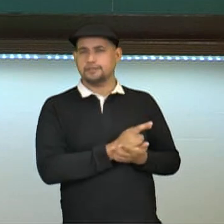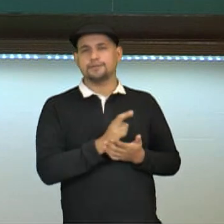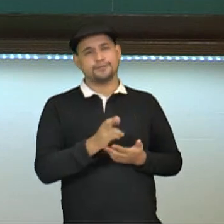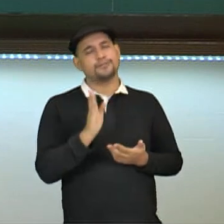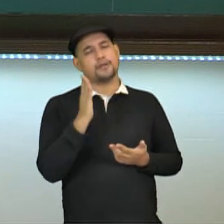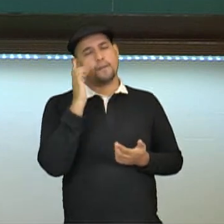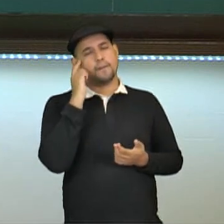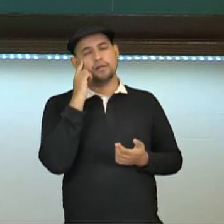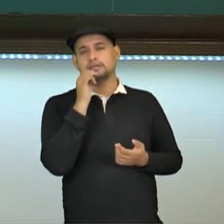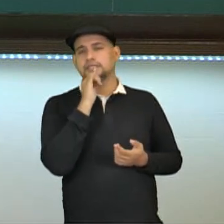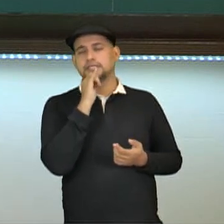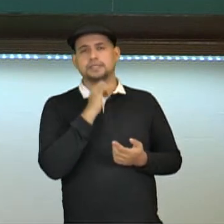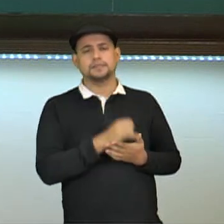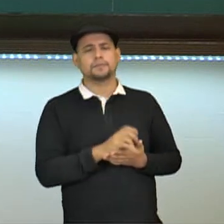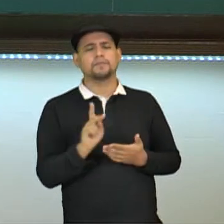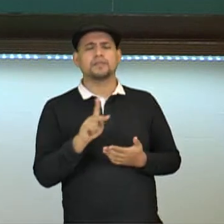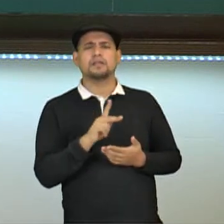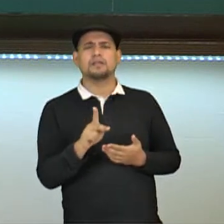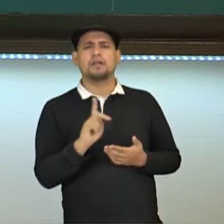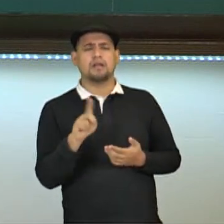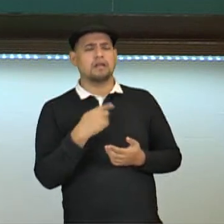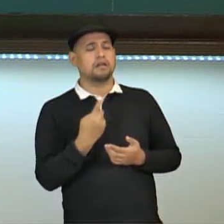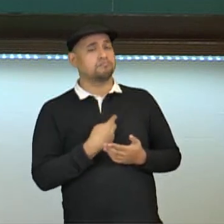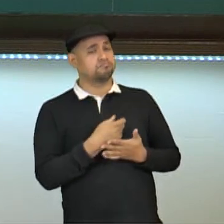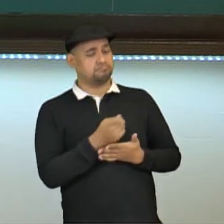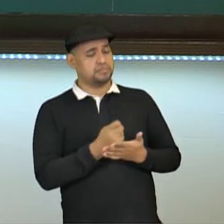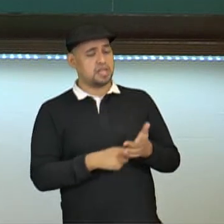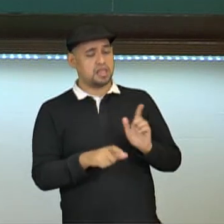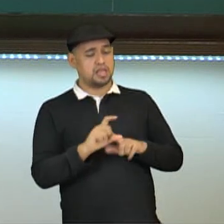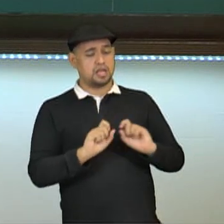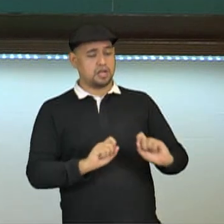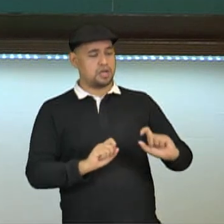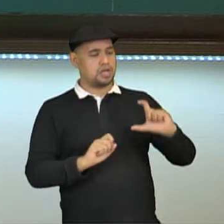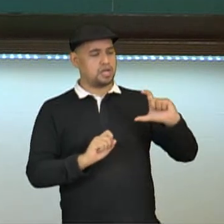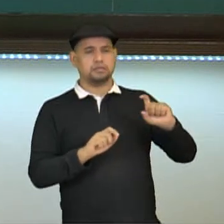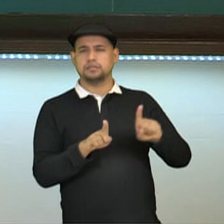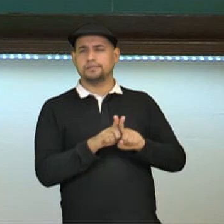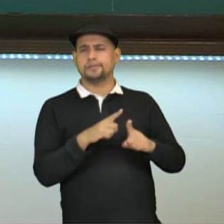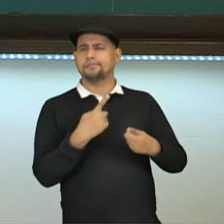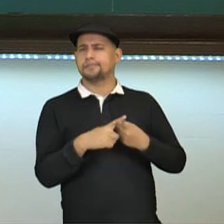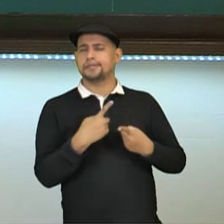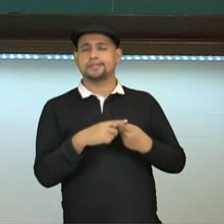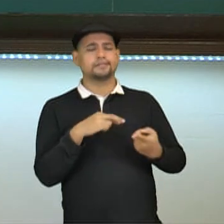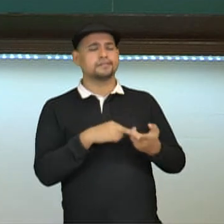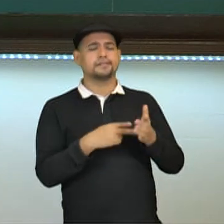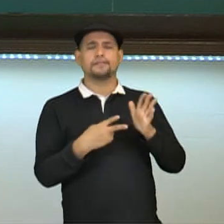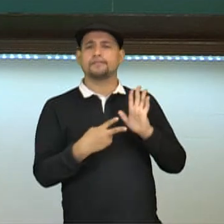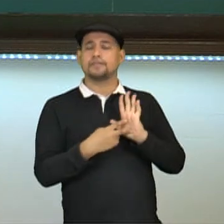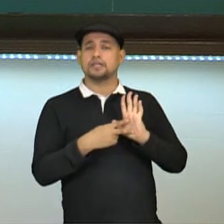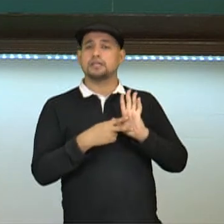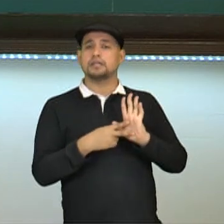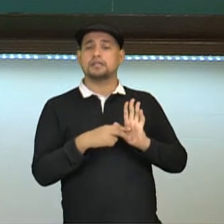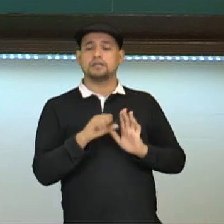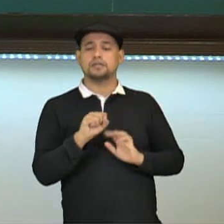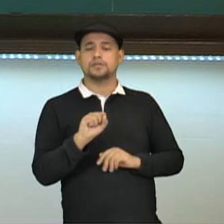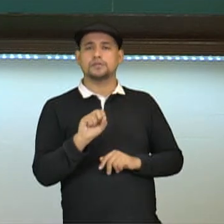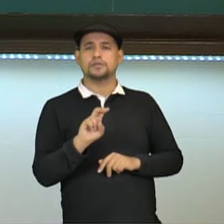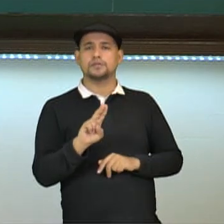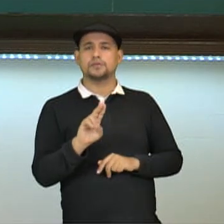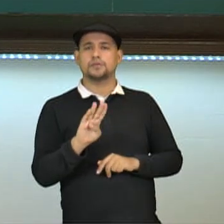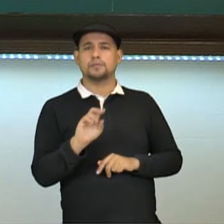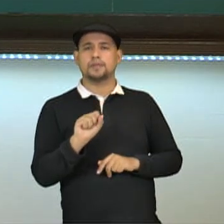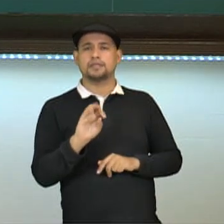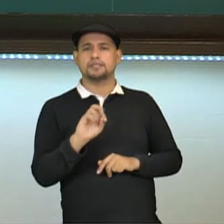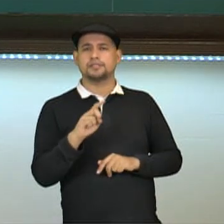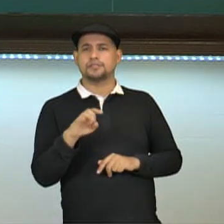já devem estar pensando, ora, professora, estão escritas com letras maiúsculas porque se trata de substantivo próprio, né?